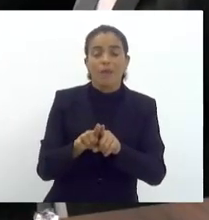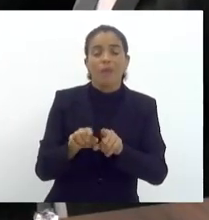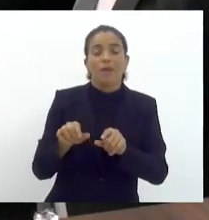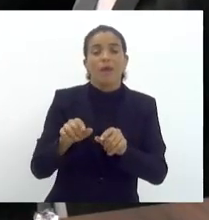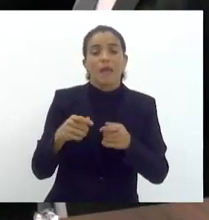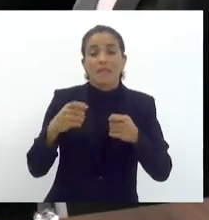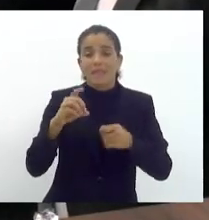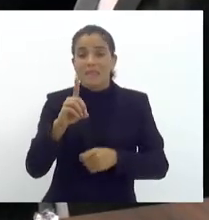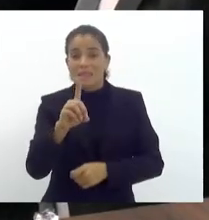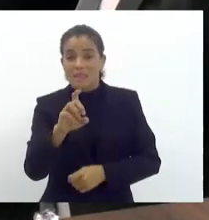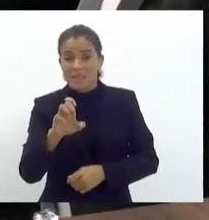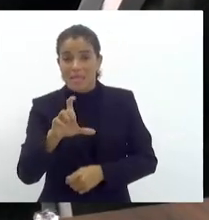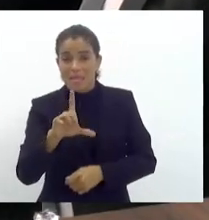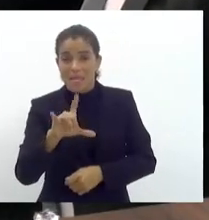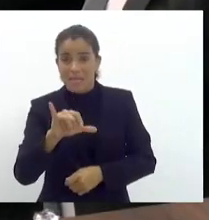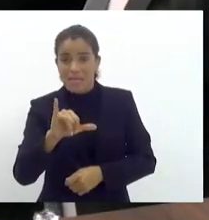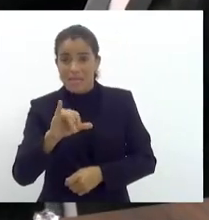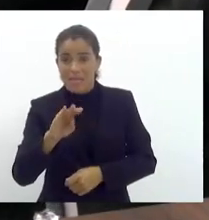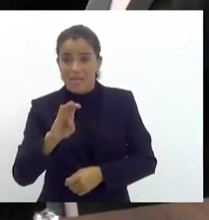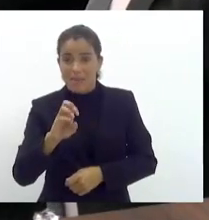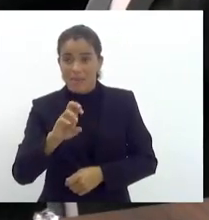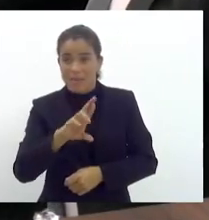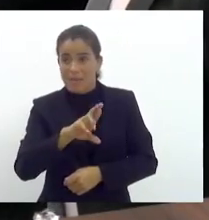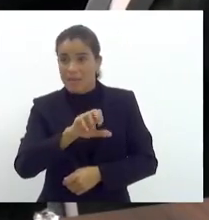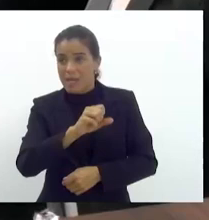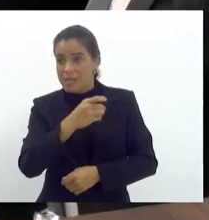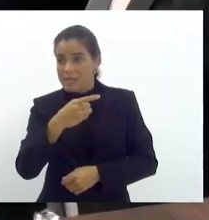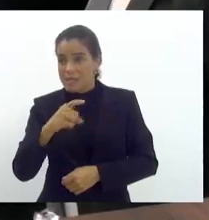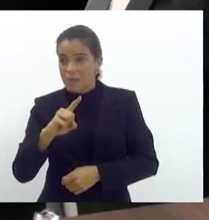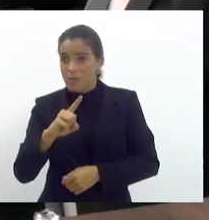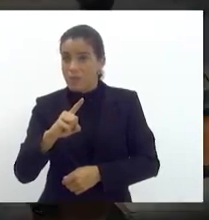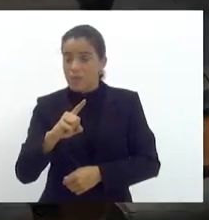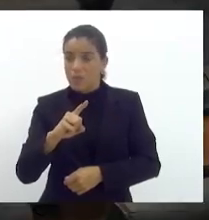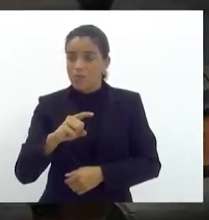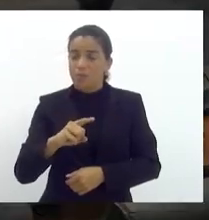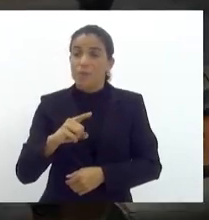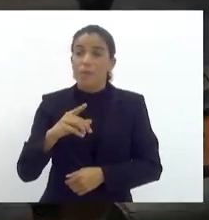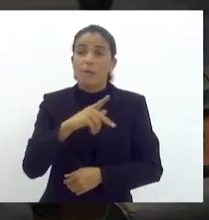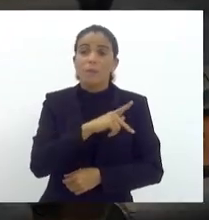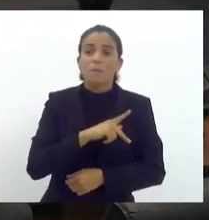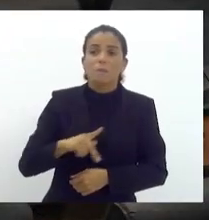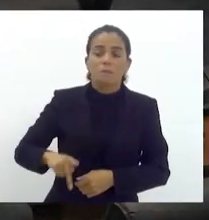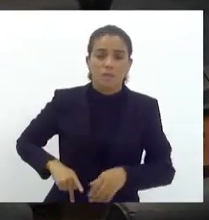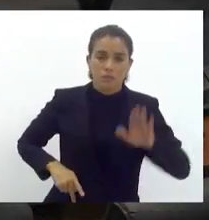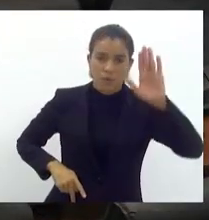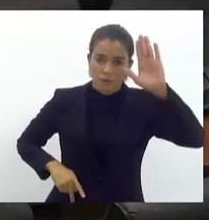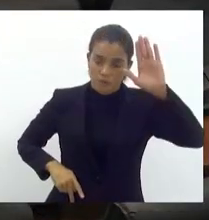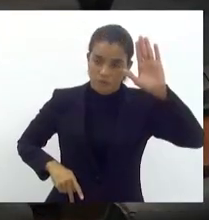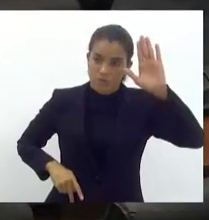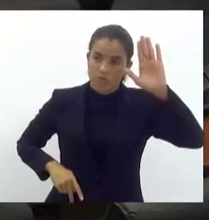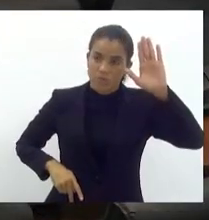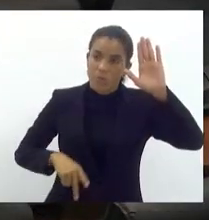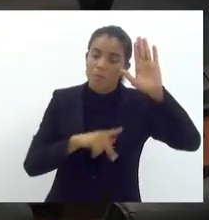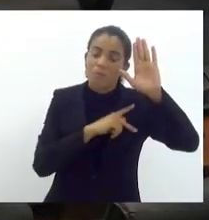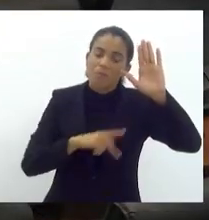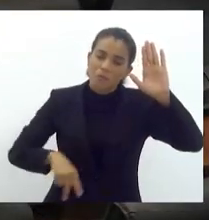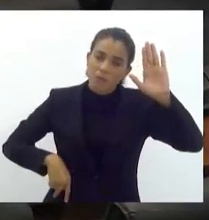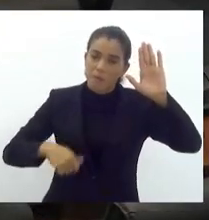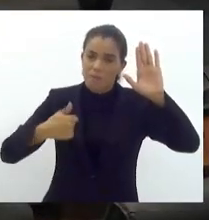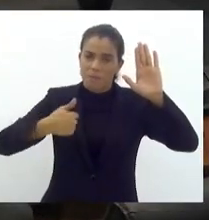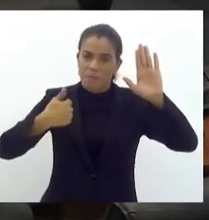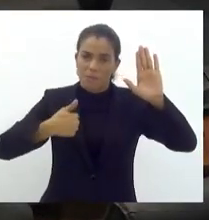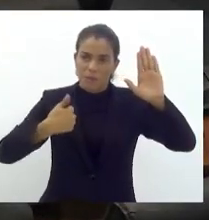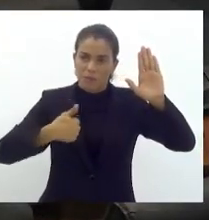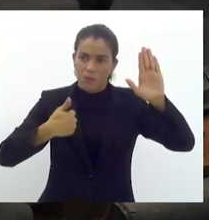deliberações é a proposta Presidente questão de ordem presidente em primeiro